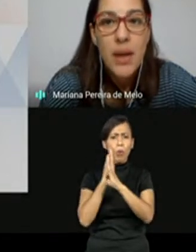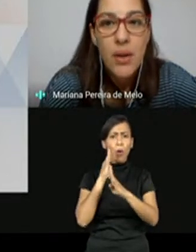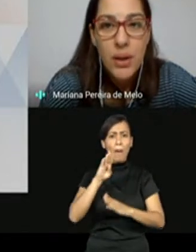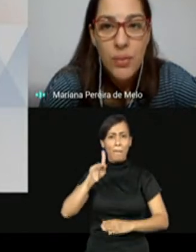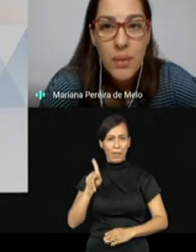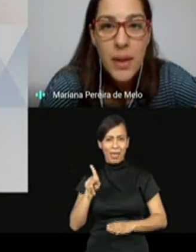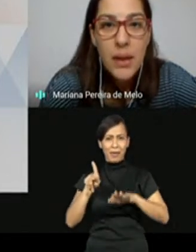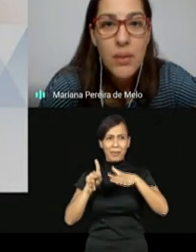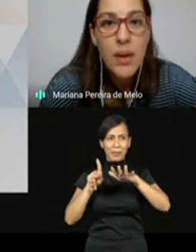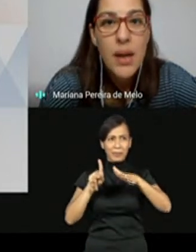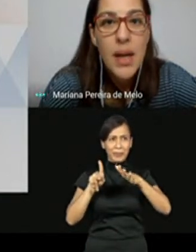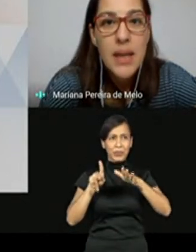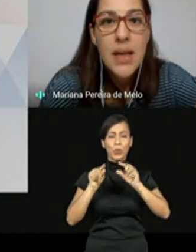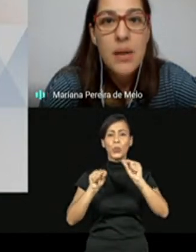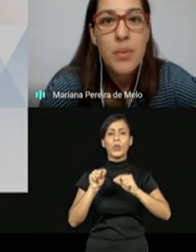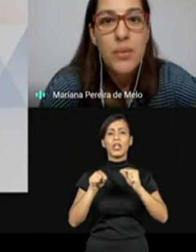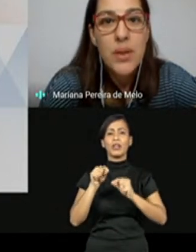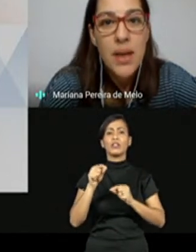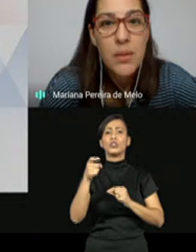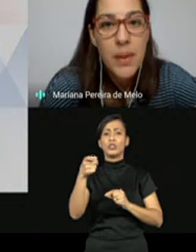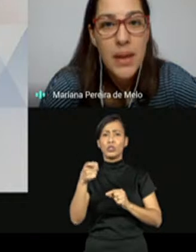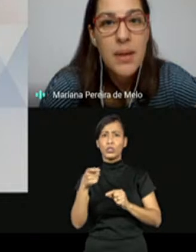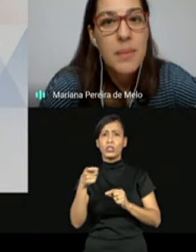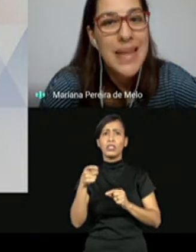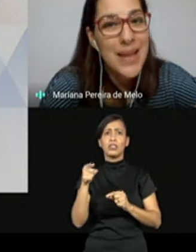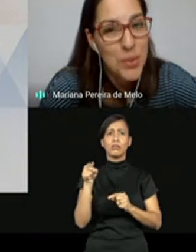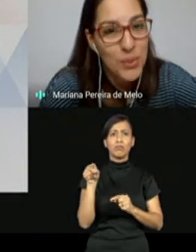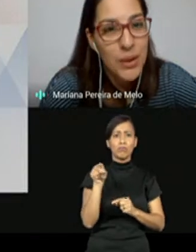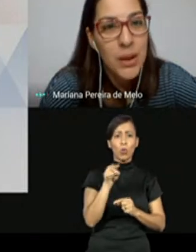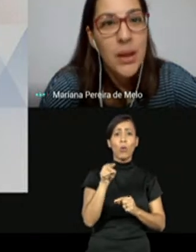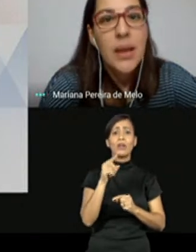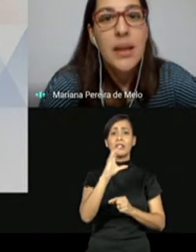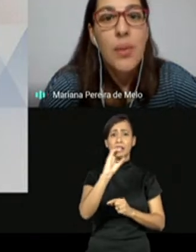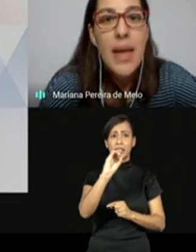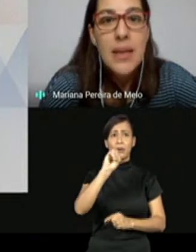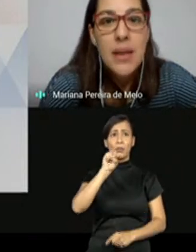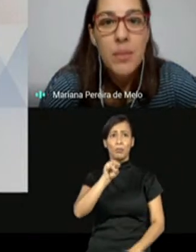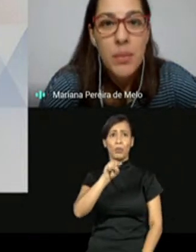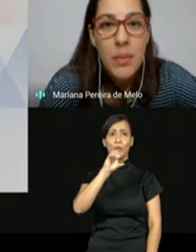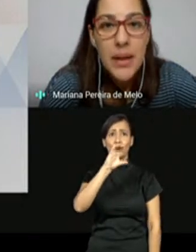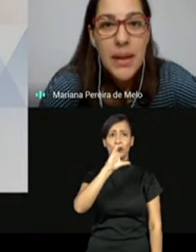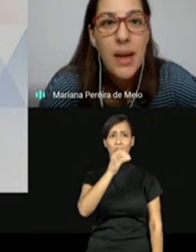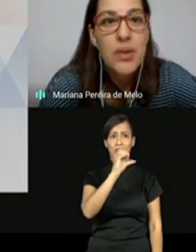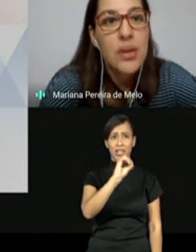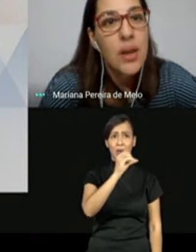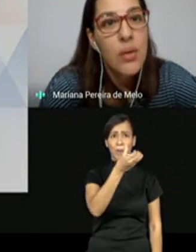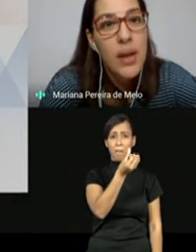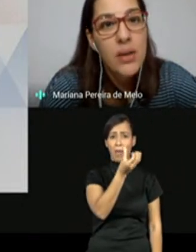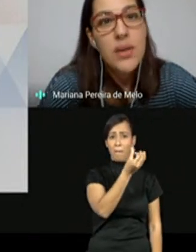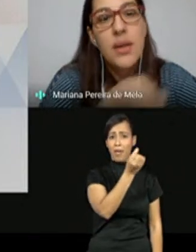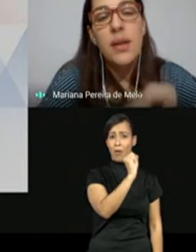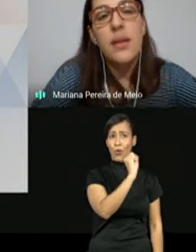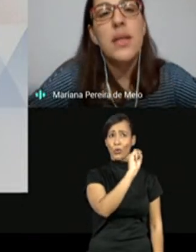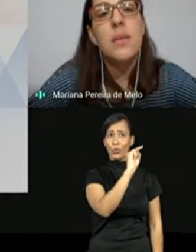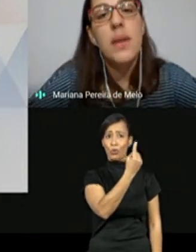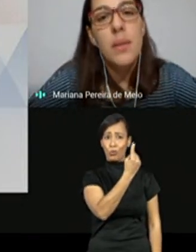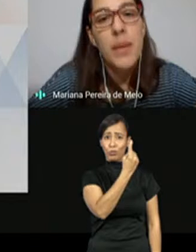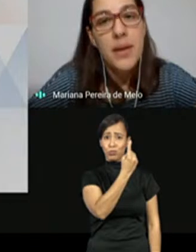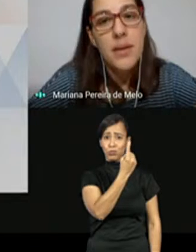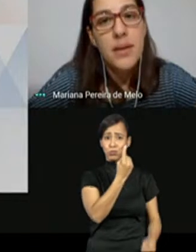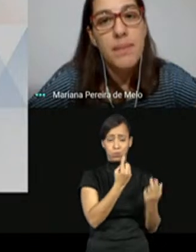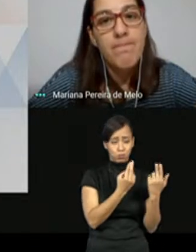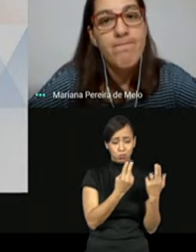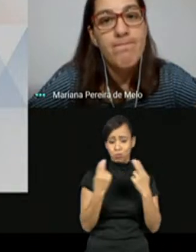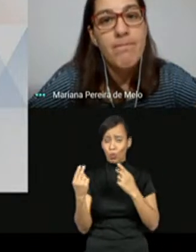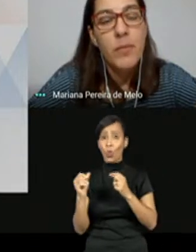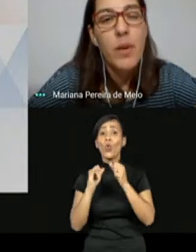Z maior que 1,5 é 0,0661. Então, essa é a probabilidade da corrente exceder 13